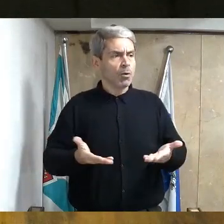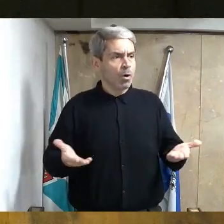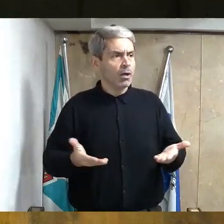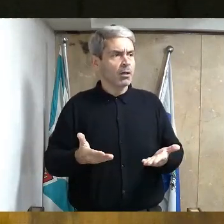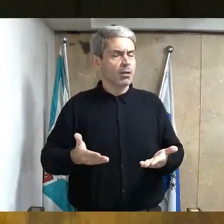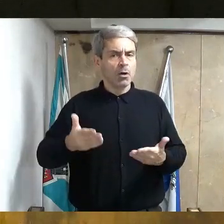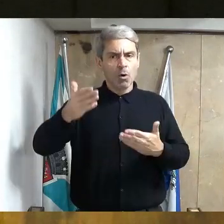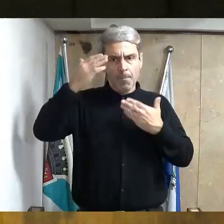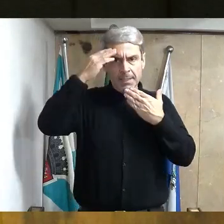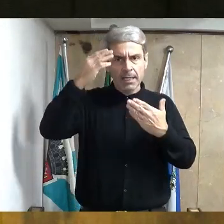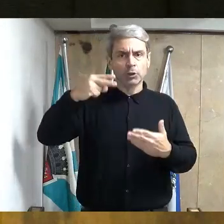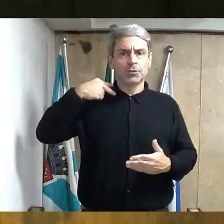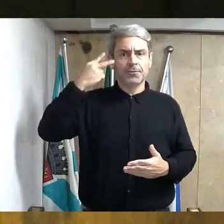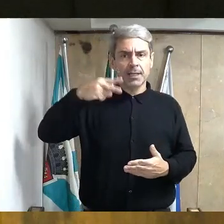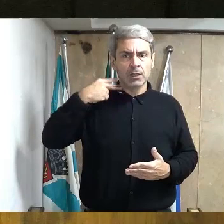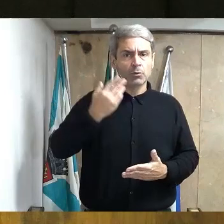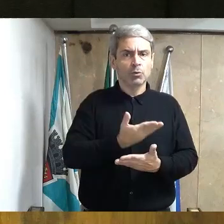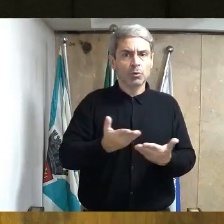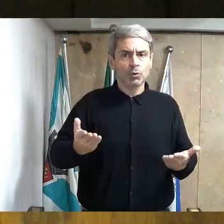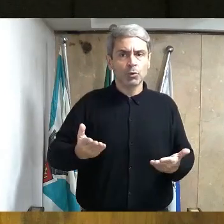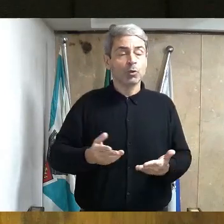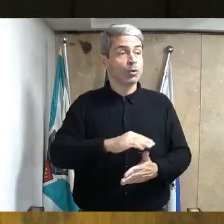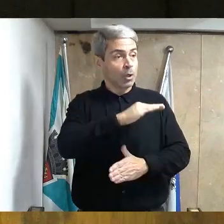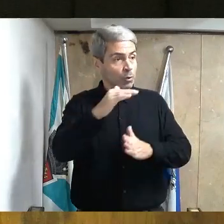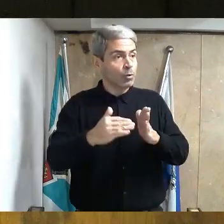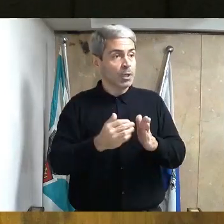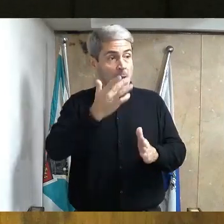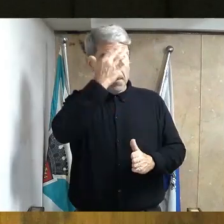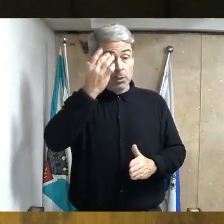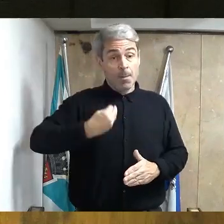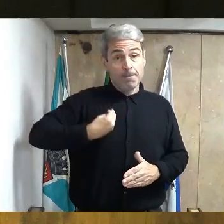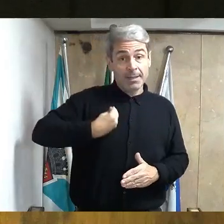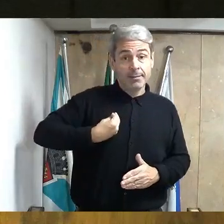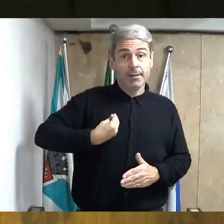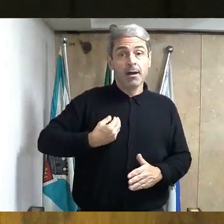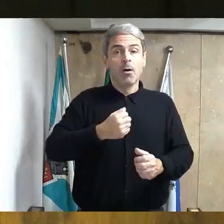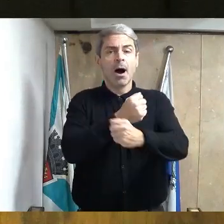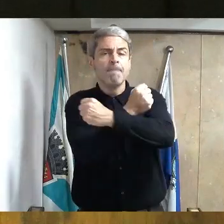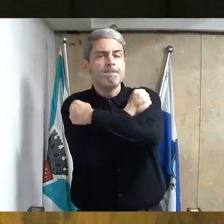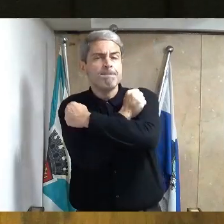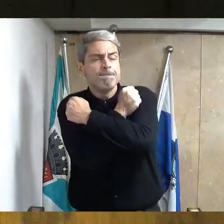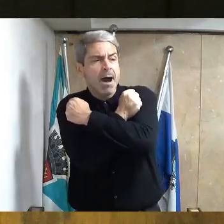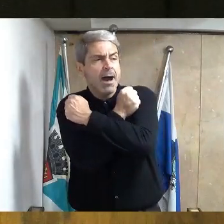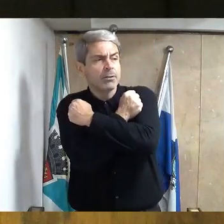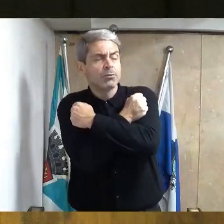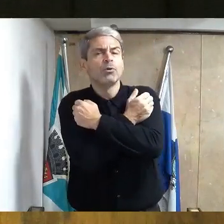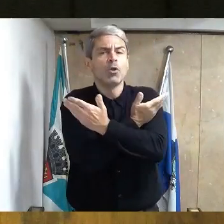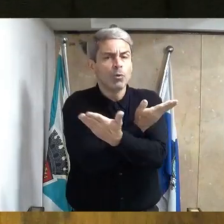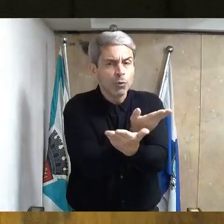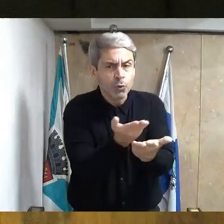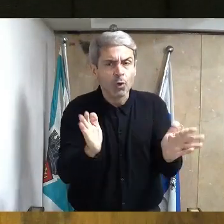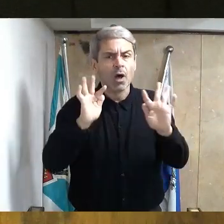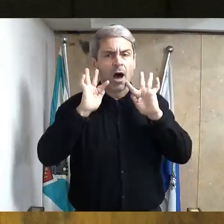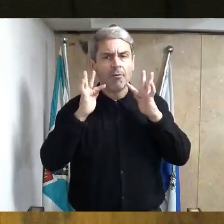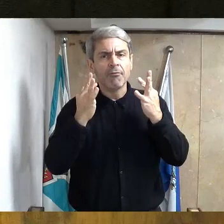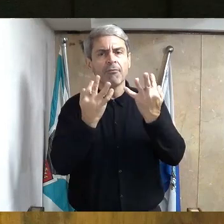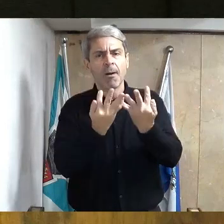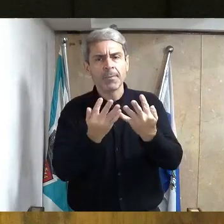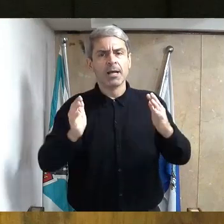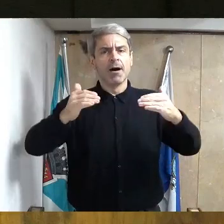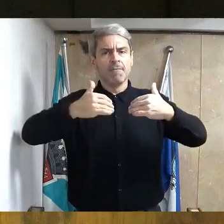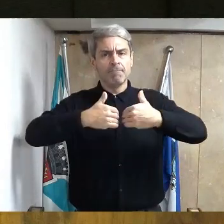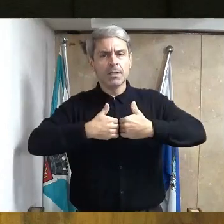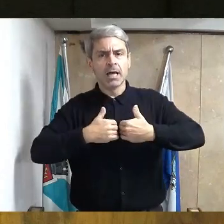meus pares e a todos os presentes. E finalizo com um grande abraço a todos os familiares e pessoas com aspecto